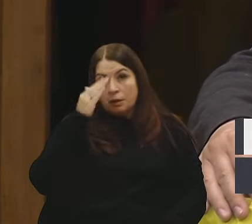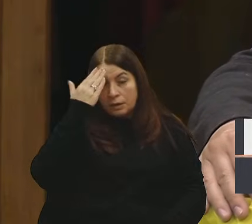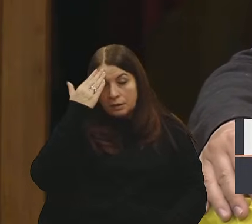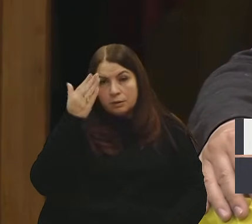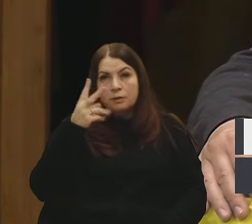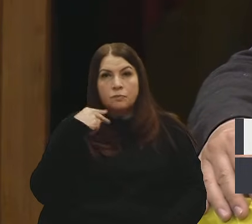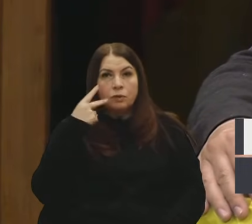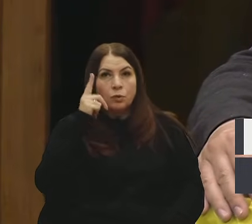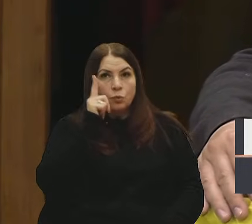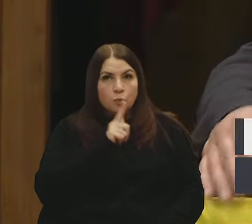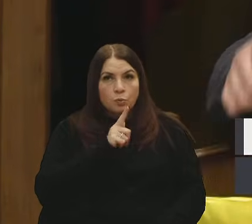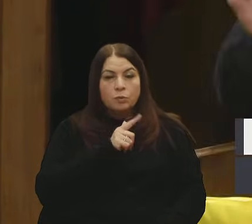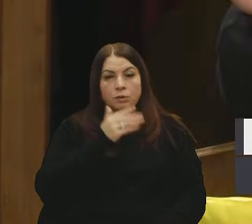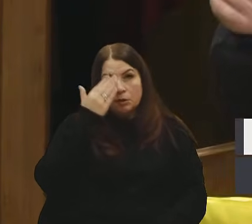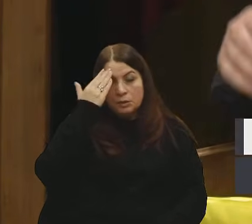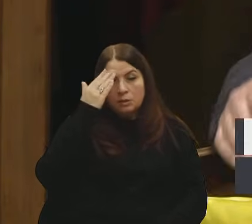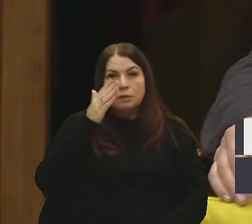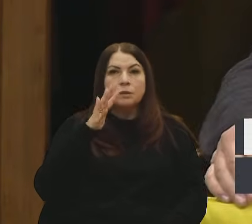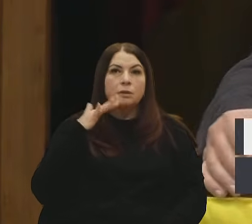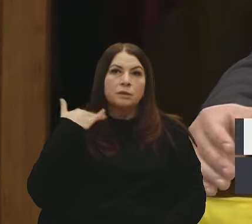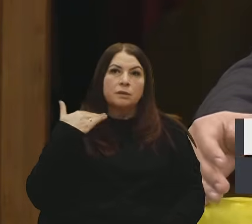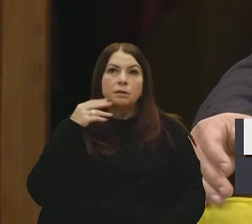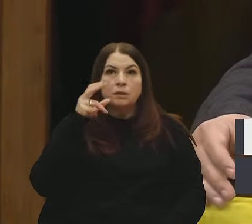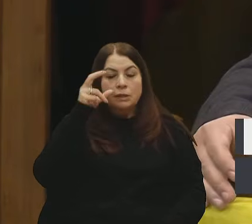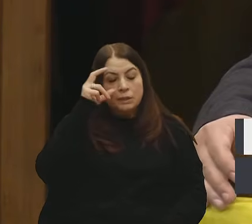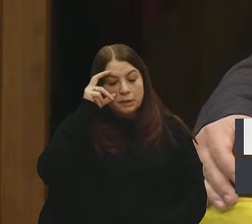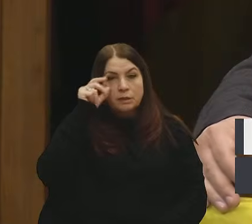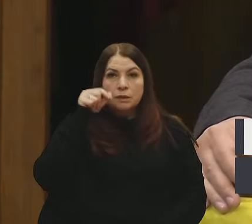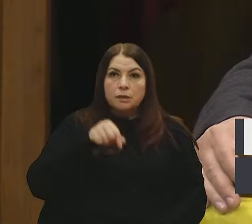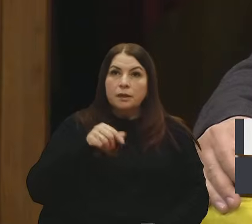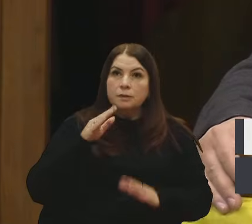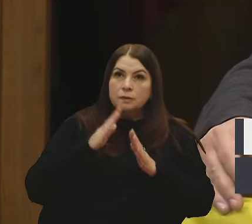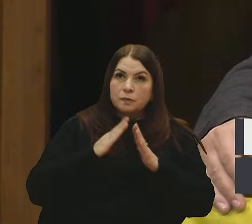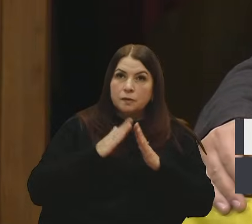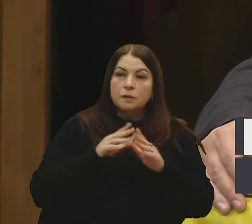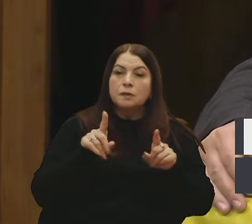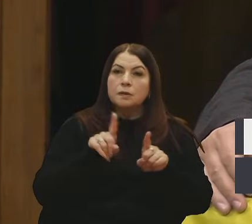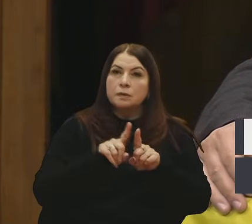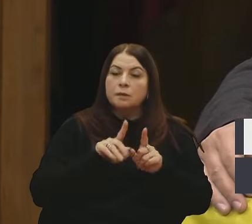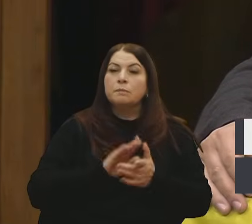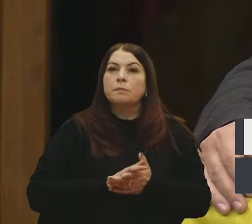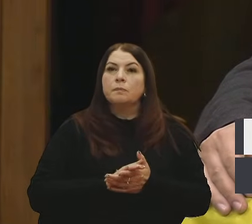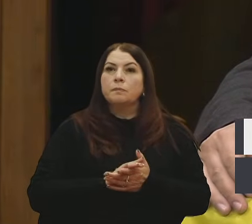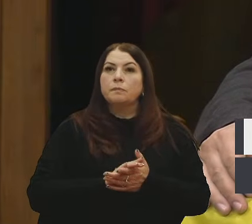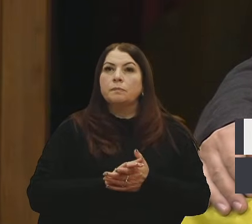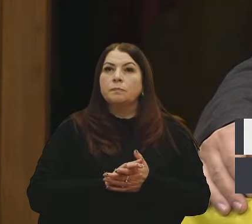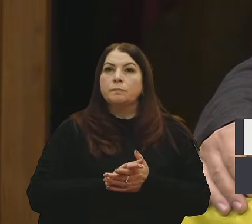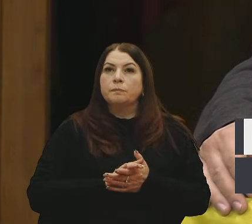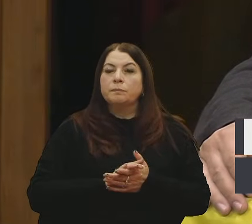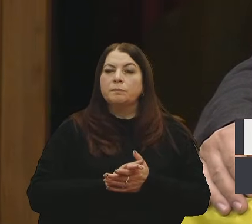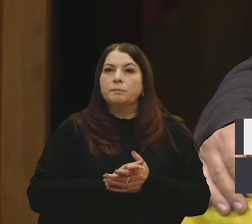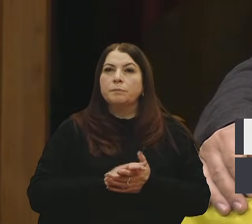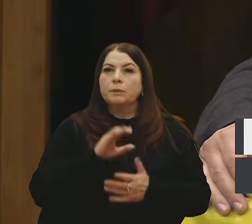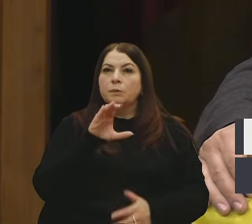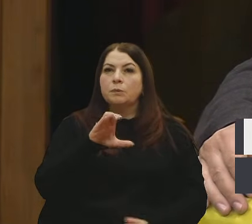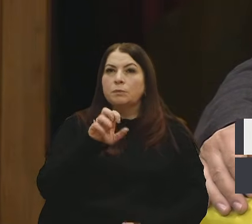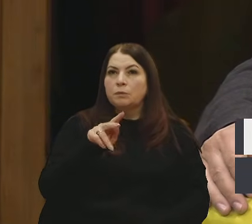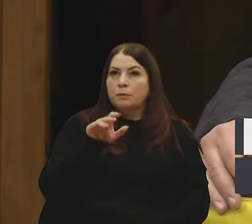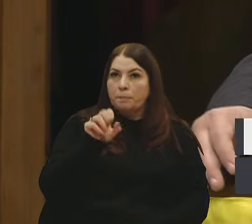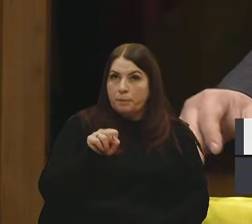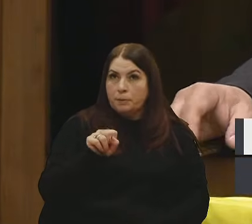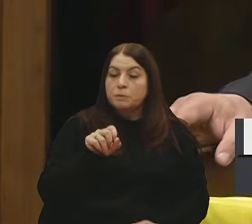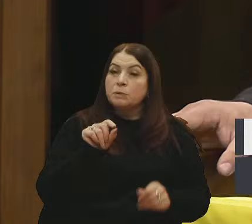vereador Lucas, a vereadora Andressa, a vereadora Sandra, a essa casa e também ao primeiro núcleo do CEPERS por